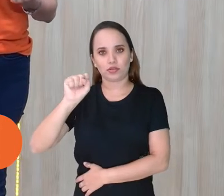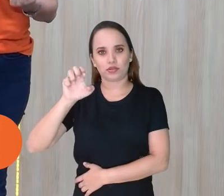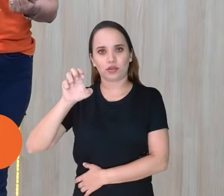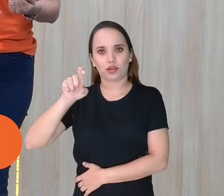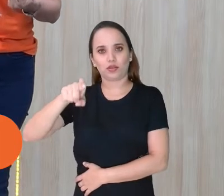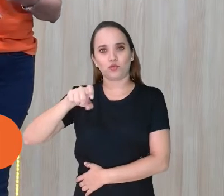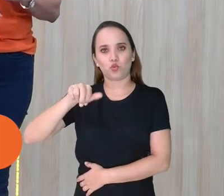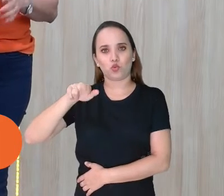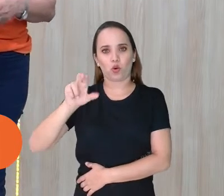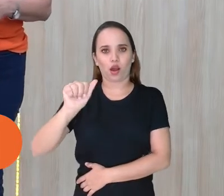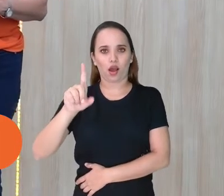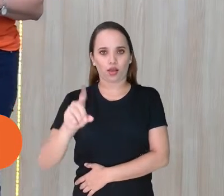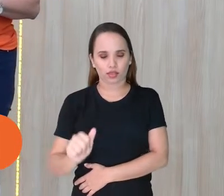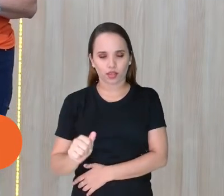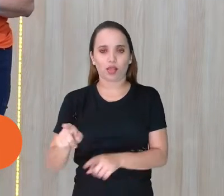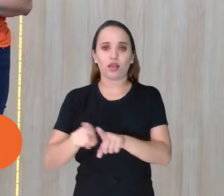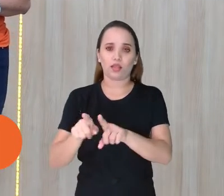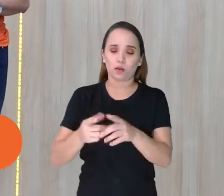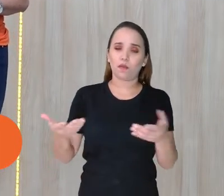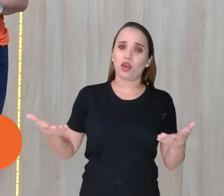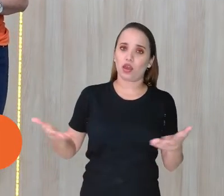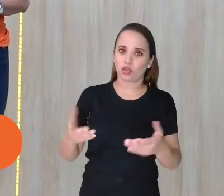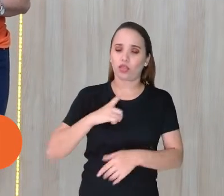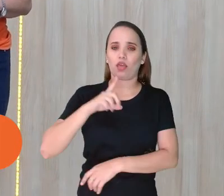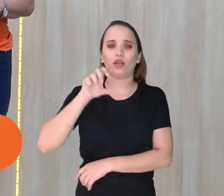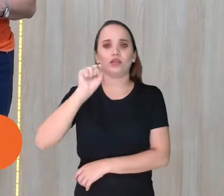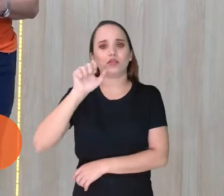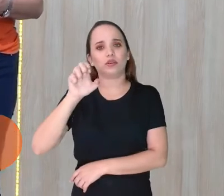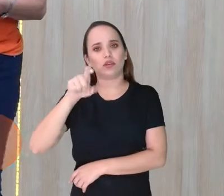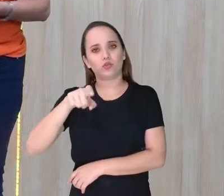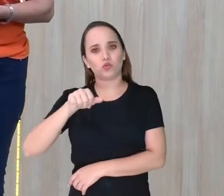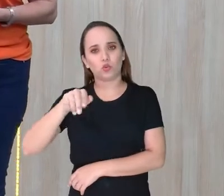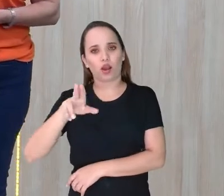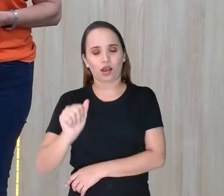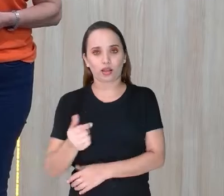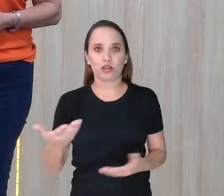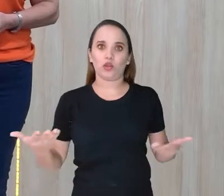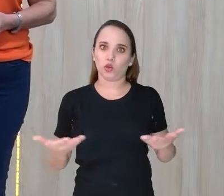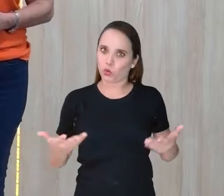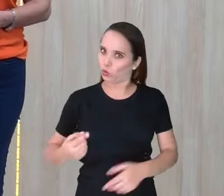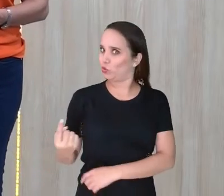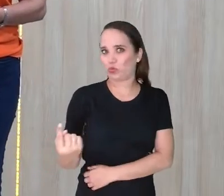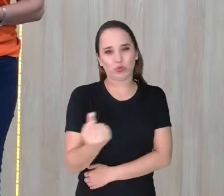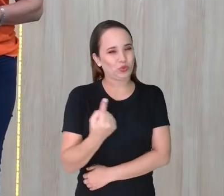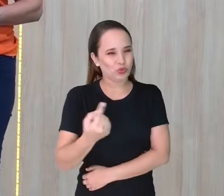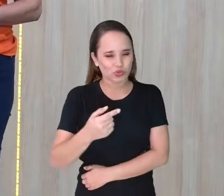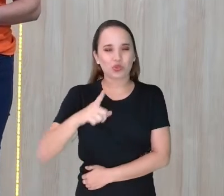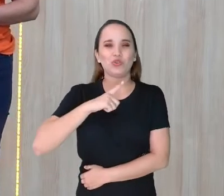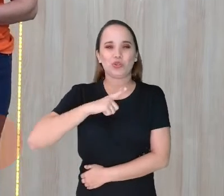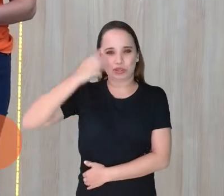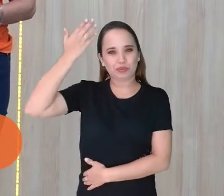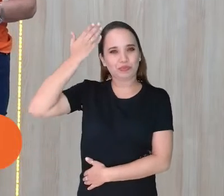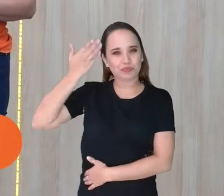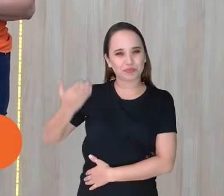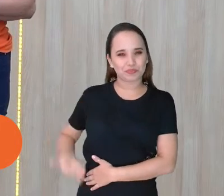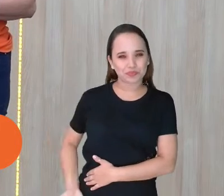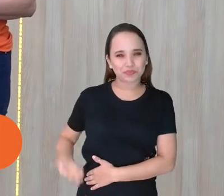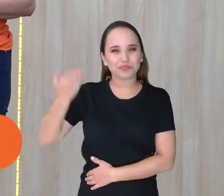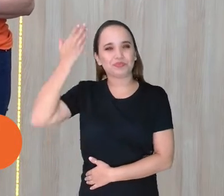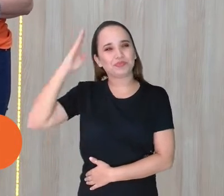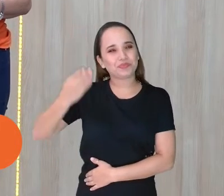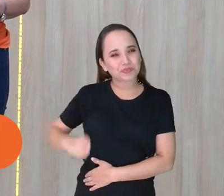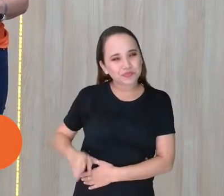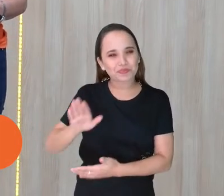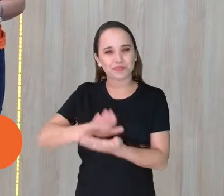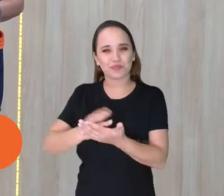Lembrando a vocês que nunca aqui eu estou sozinha, não é? Estou aqui com a nossa presença da nossa intérprete de Libras, nossa